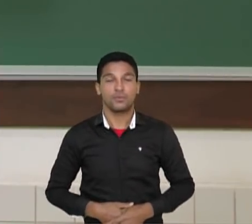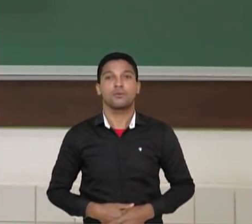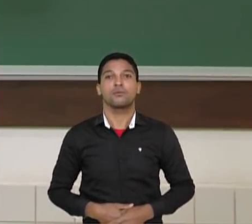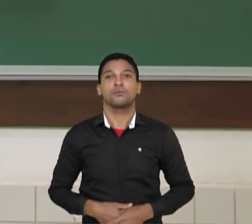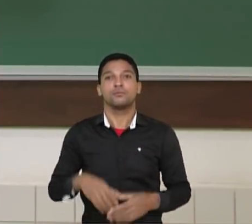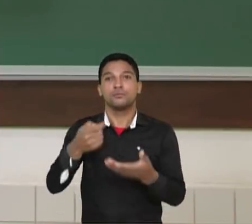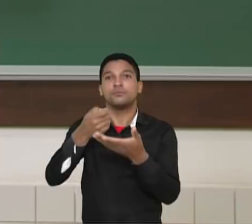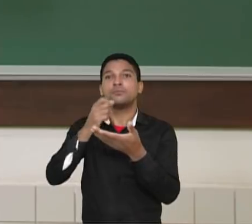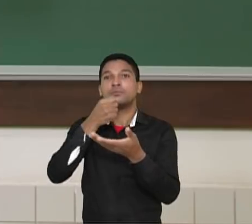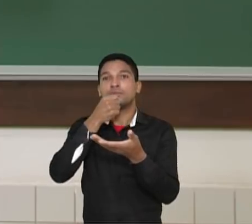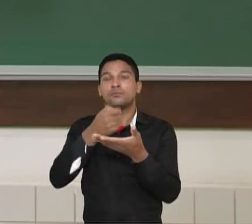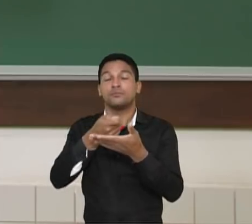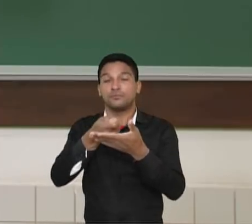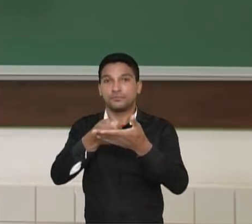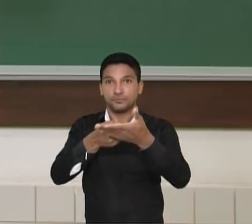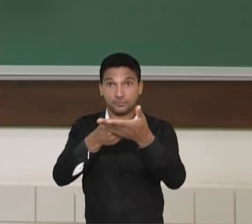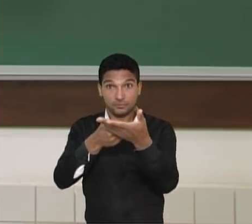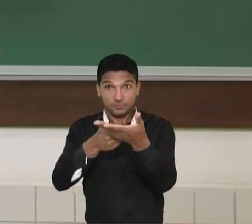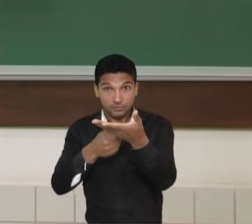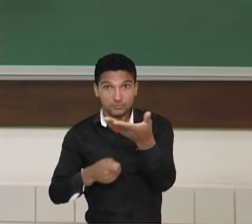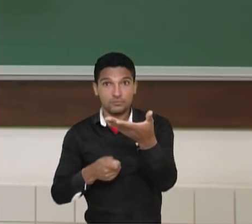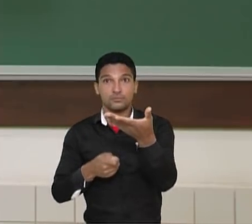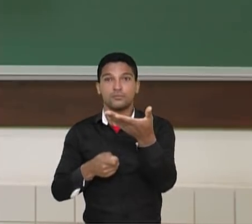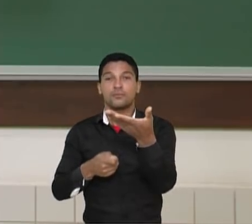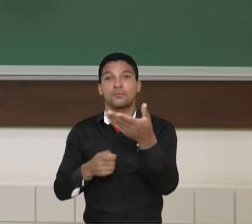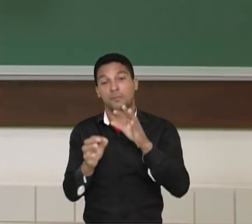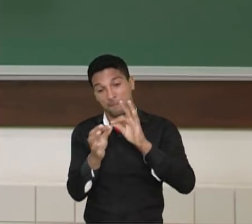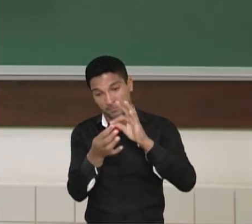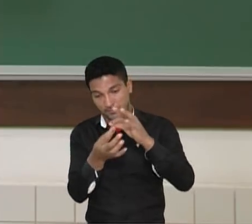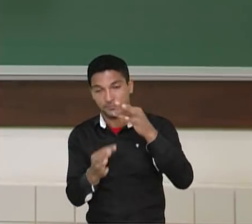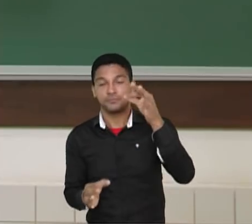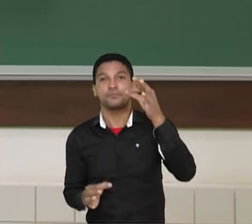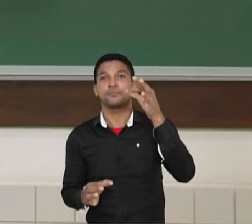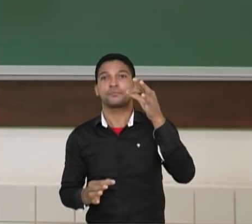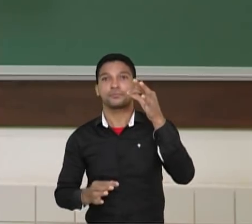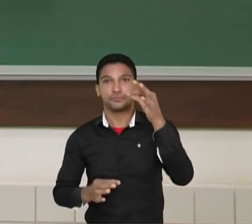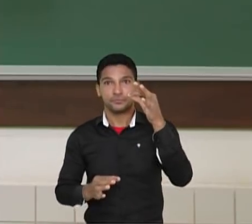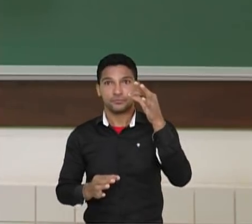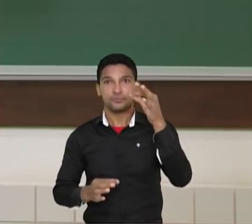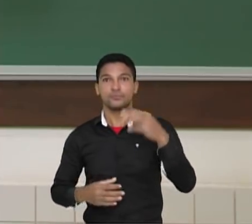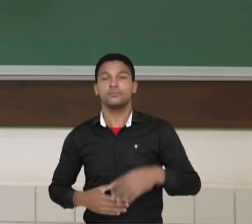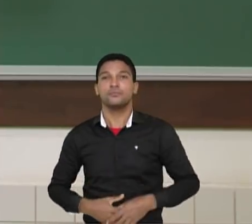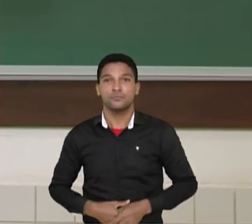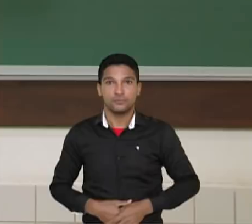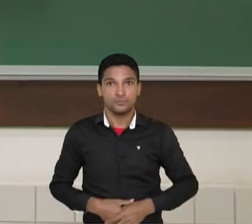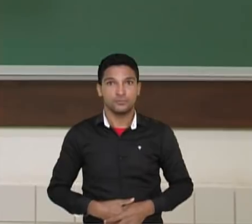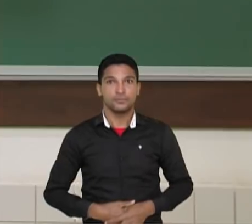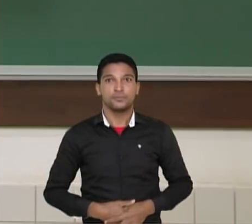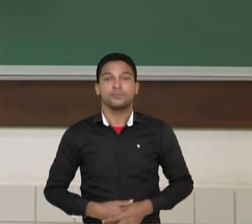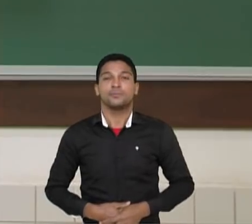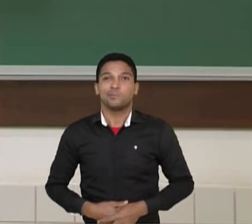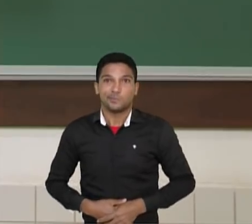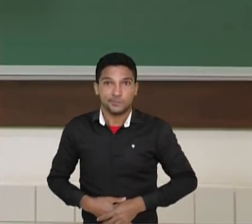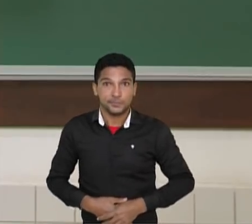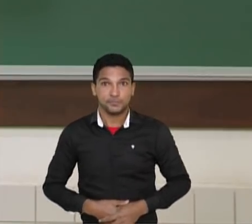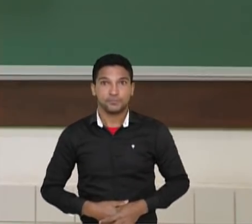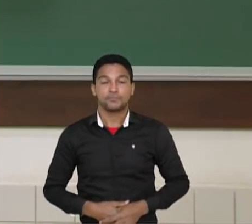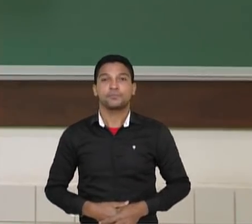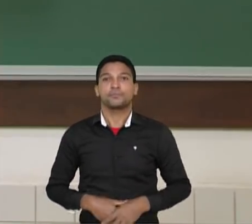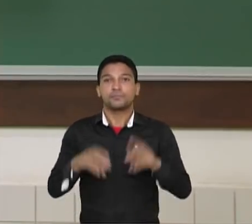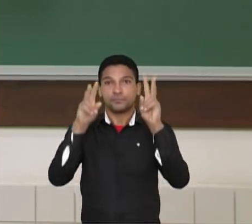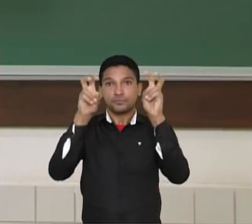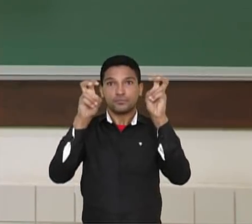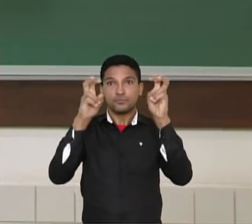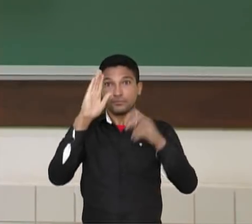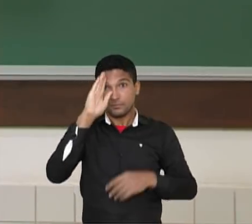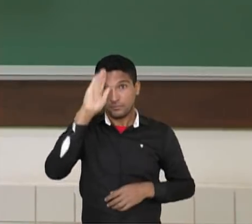longo, mesmo assim, são apenas partes, né, trechos desta reportagem. E o assunto principal, o tema